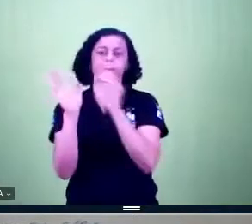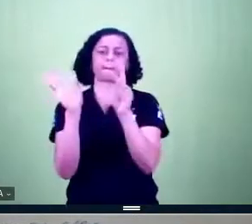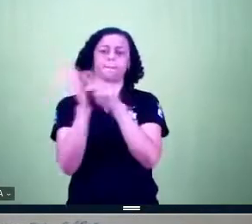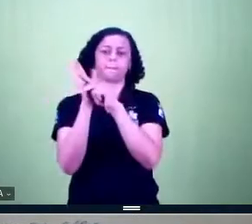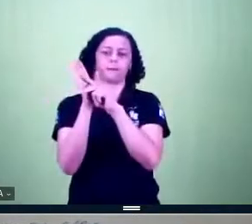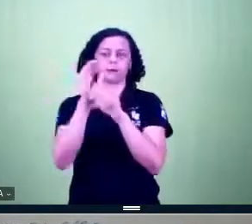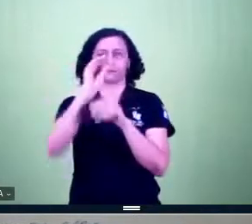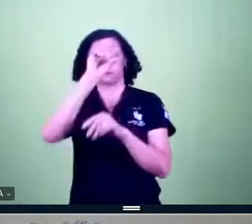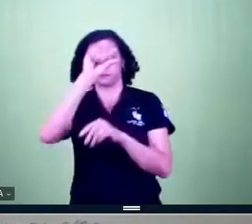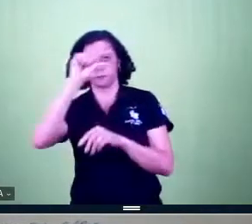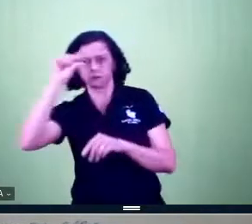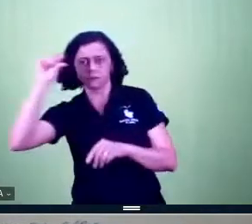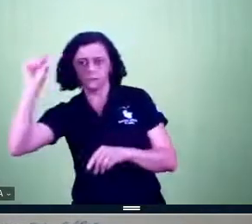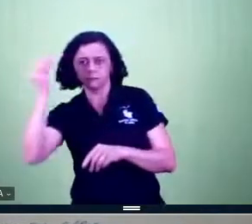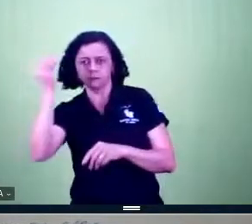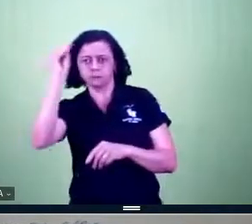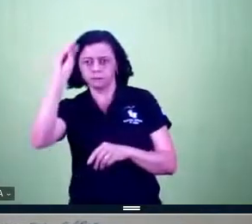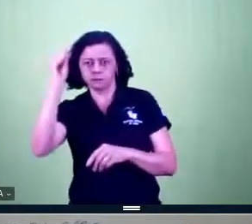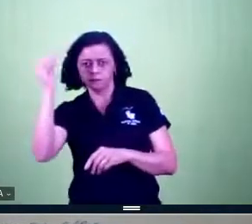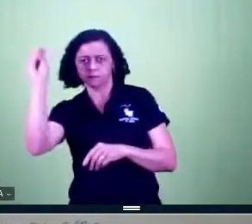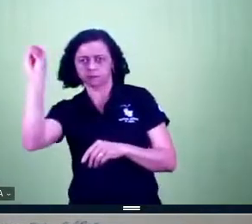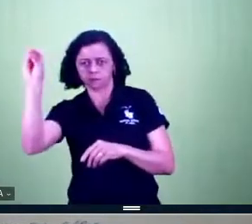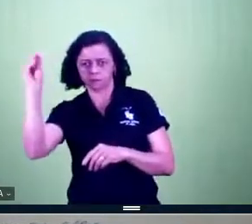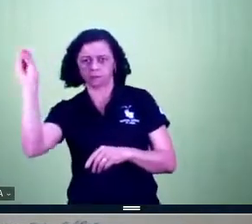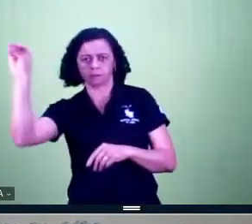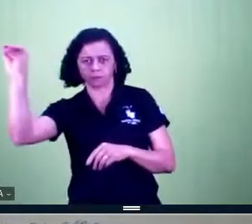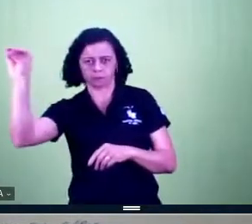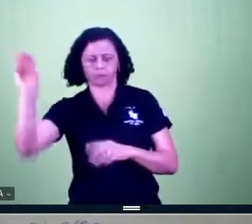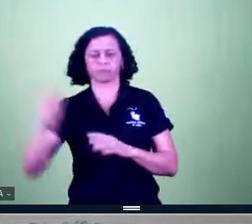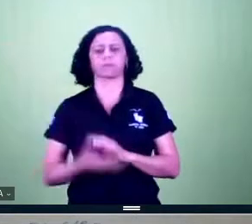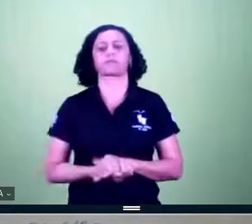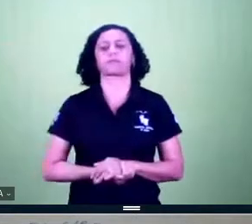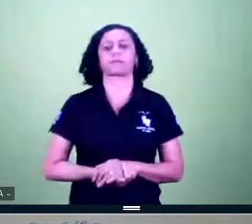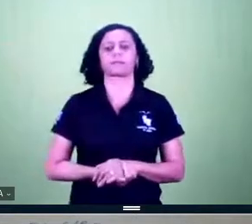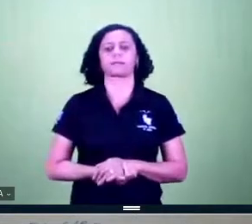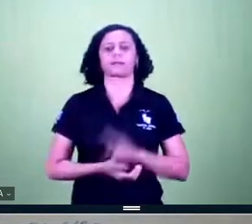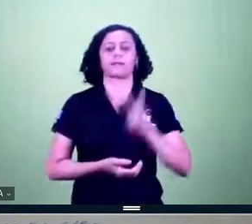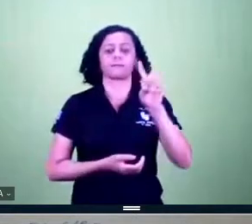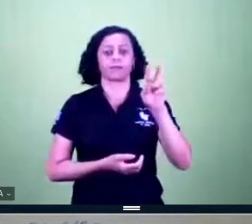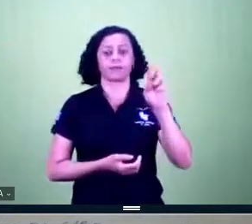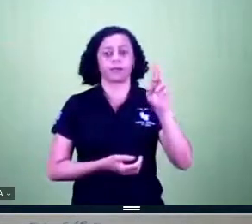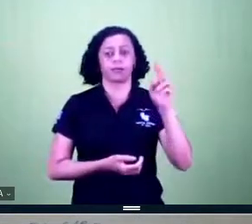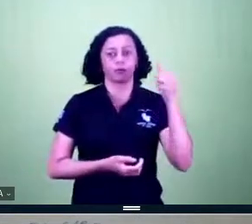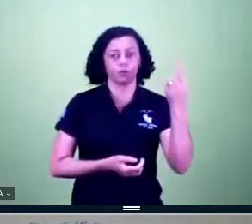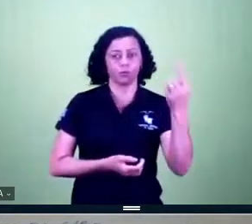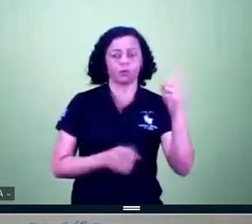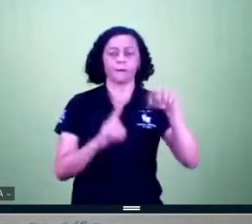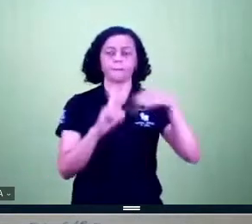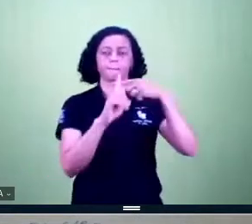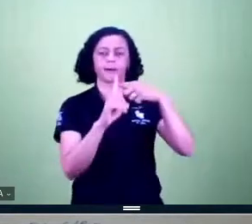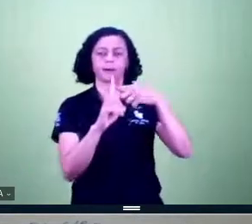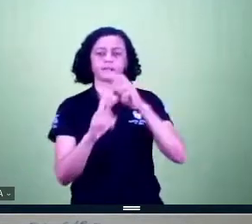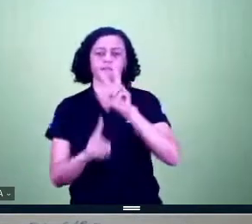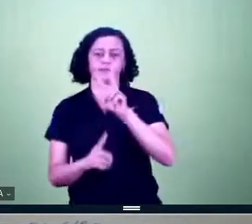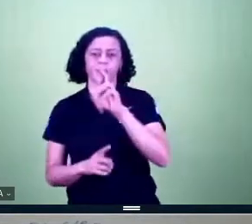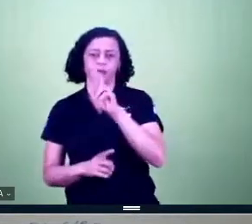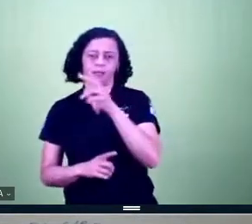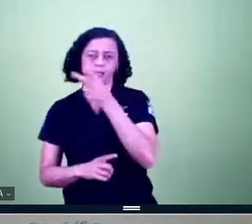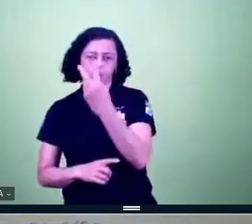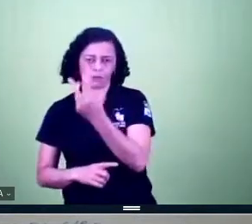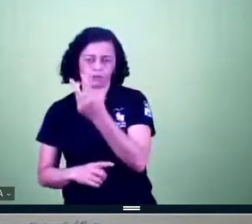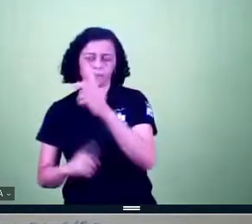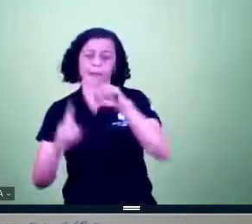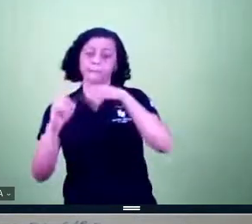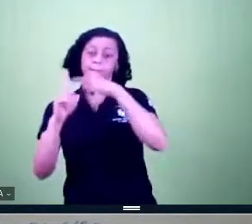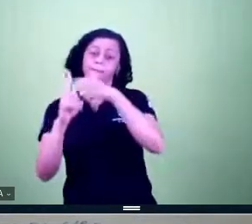somar as quedas do outro lado, VR1 mais VR2